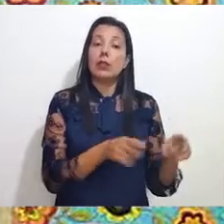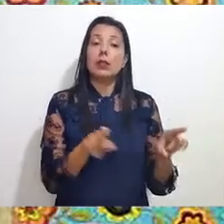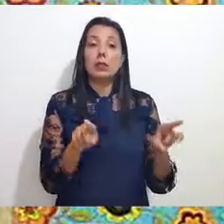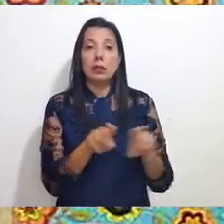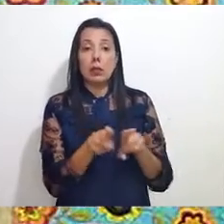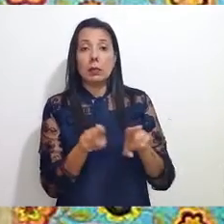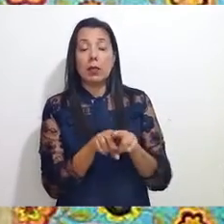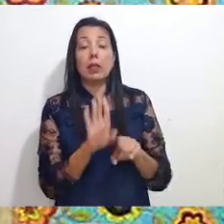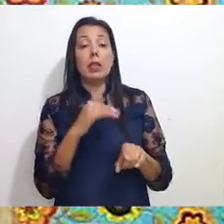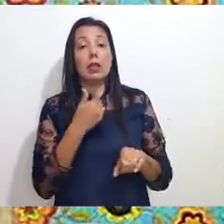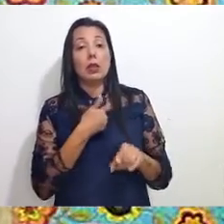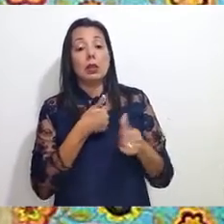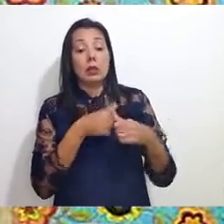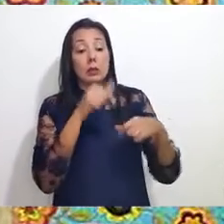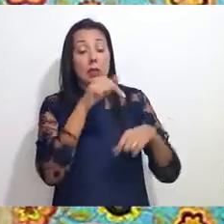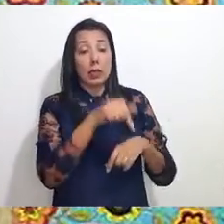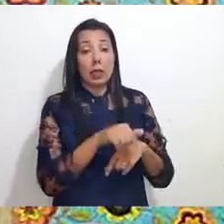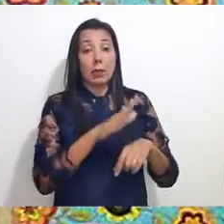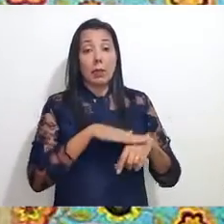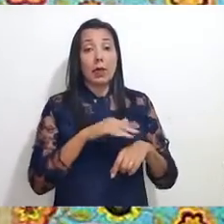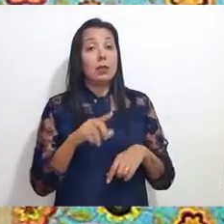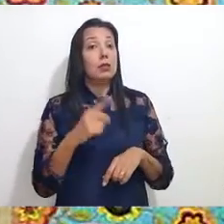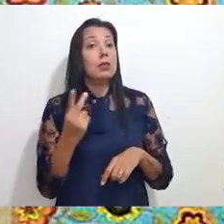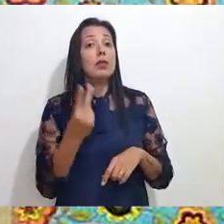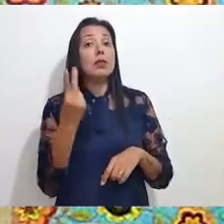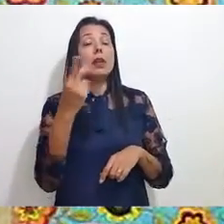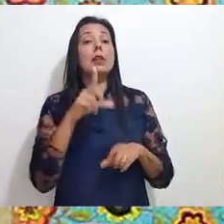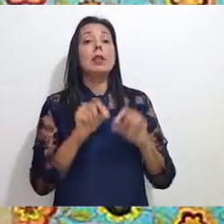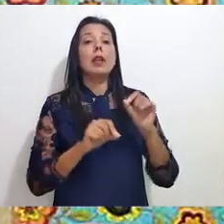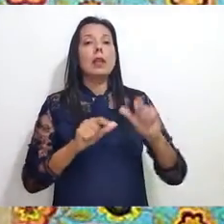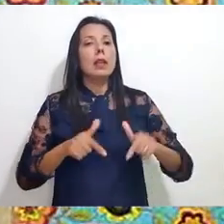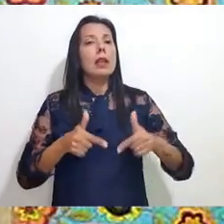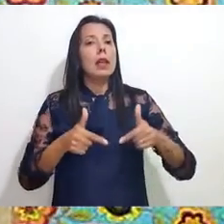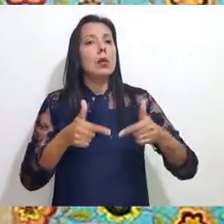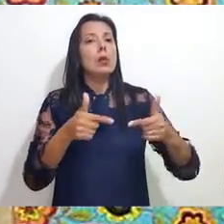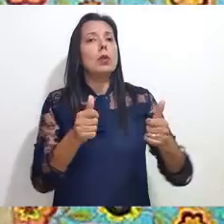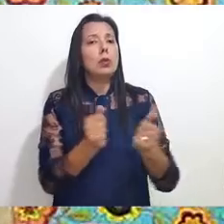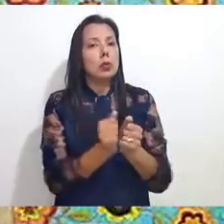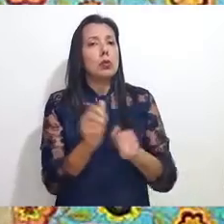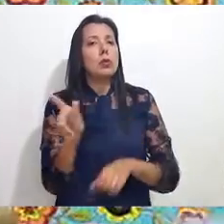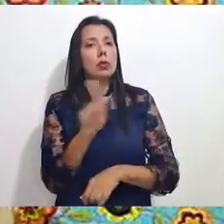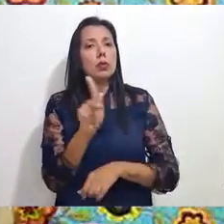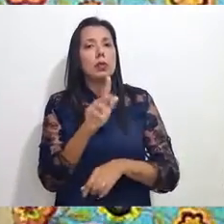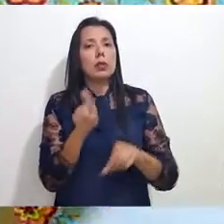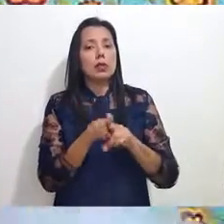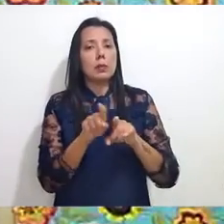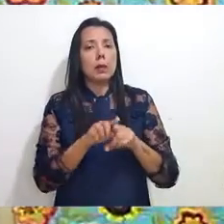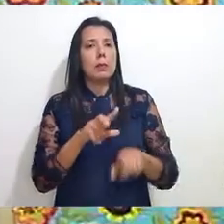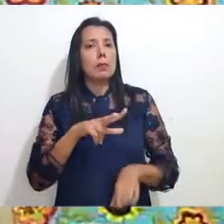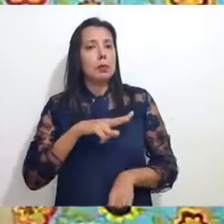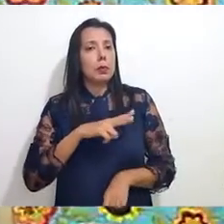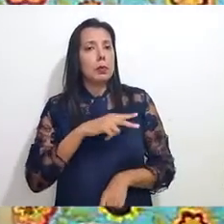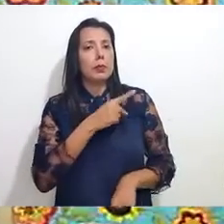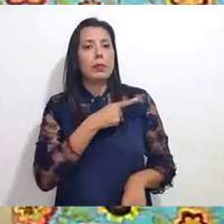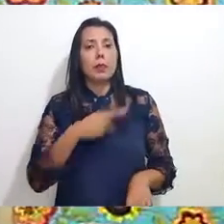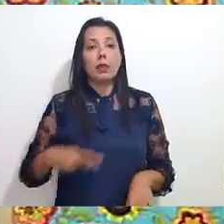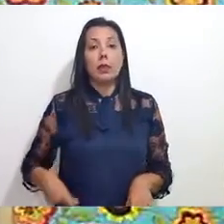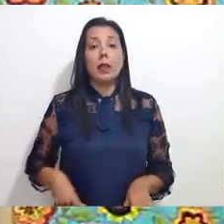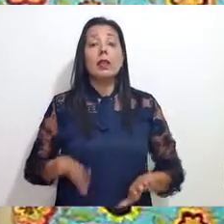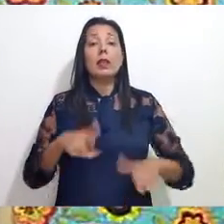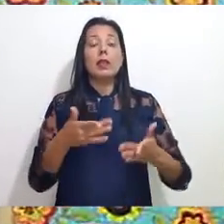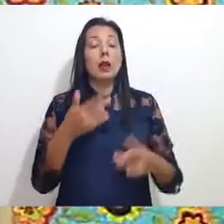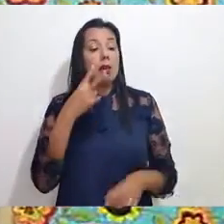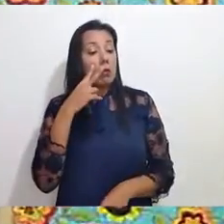né, mais uma vez nessa batalha, também fui professora, né, da rede pública e privada, então a gente está e vê essa